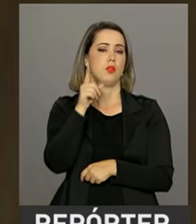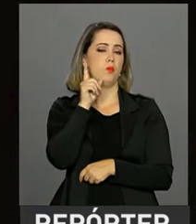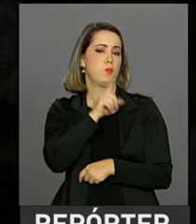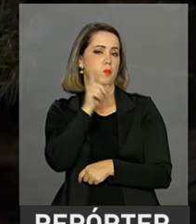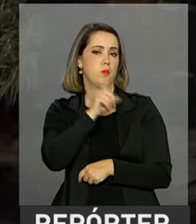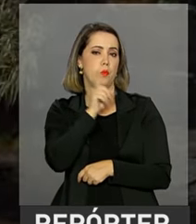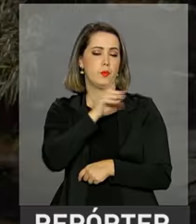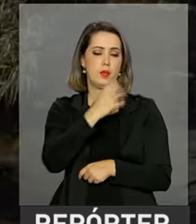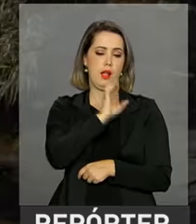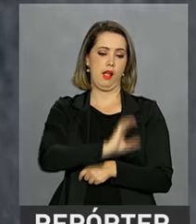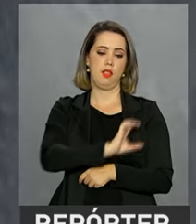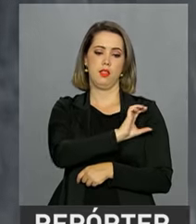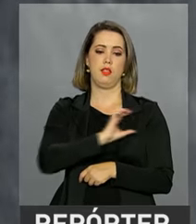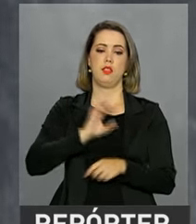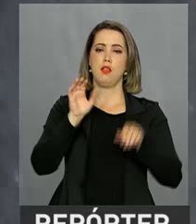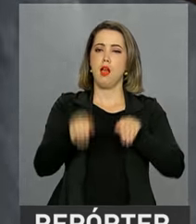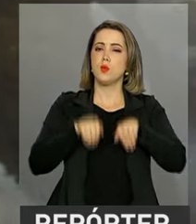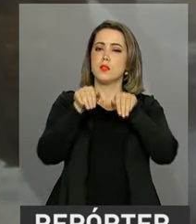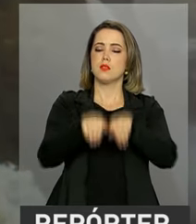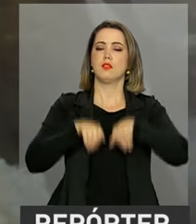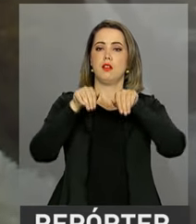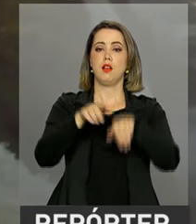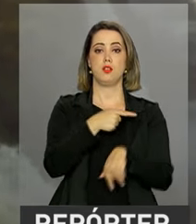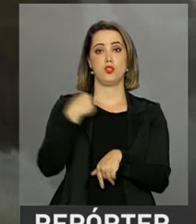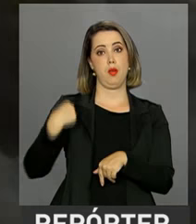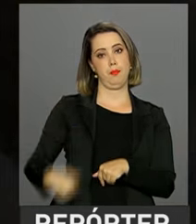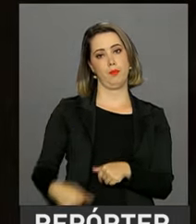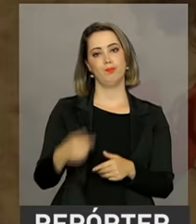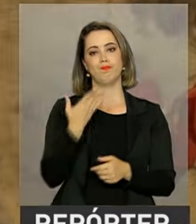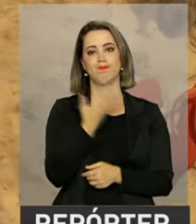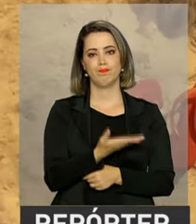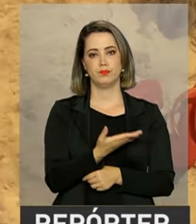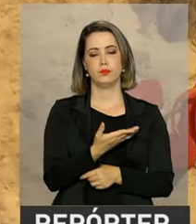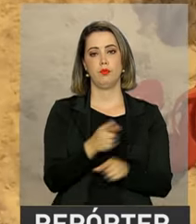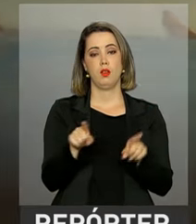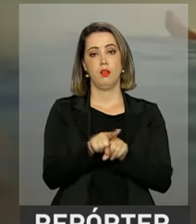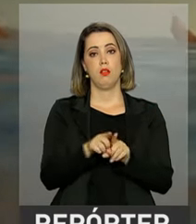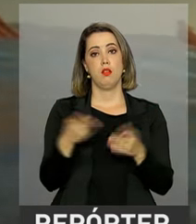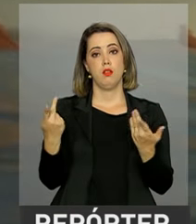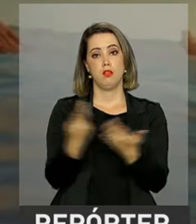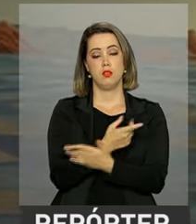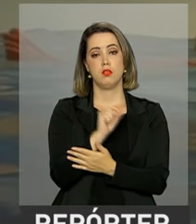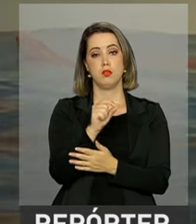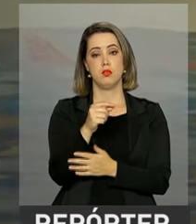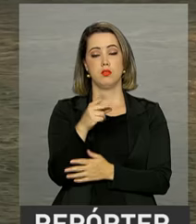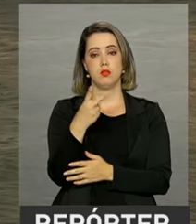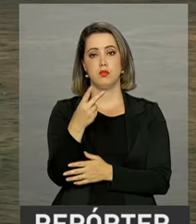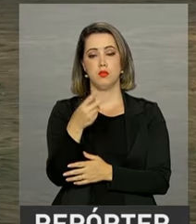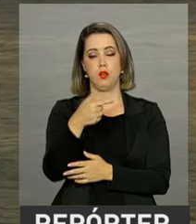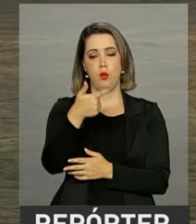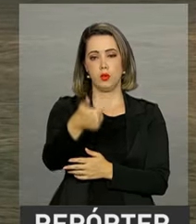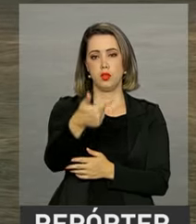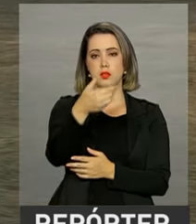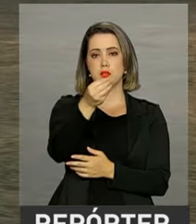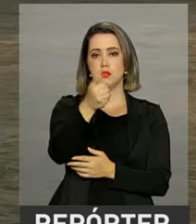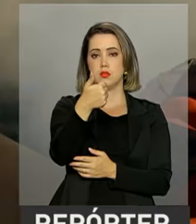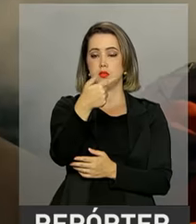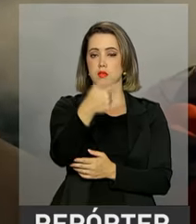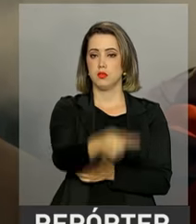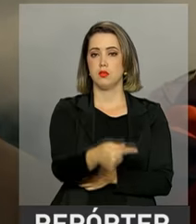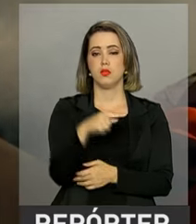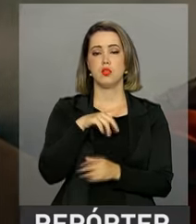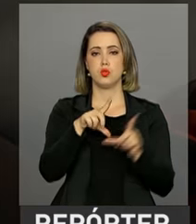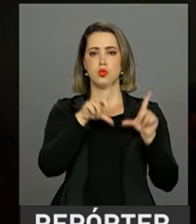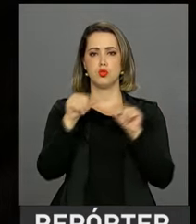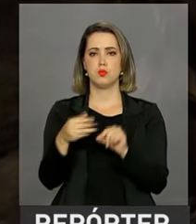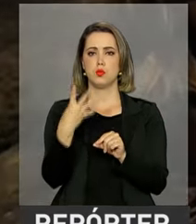japão a implantação do visto eletrônico prevista para ocorrer ainda em 2017 diminui para 48